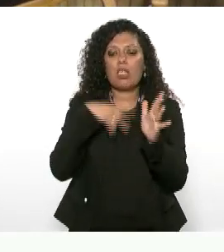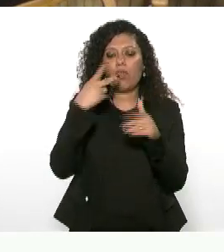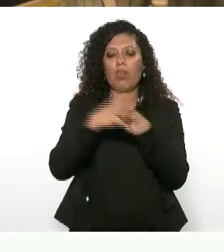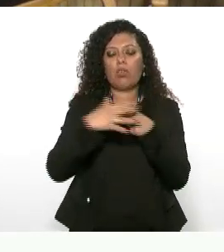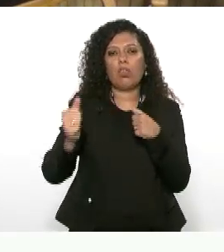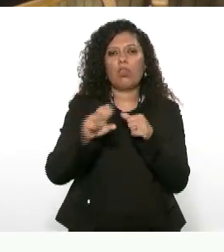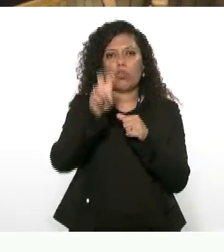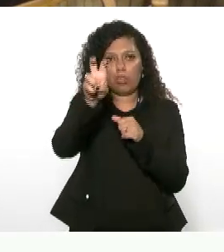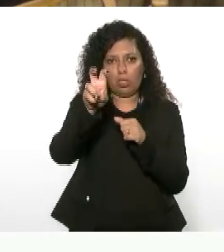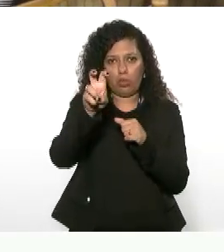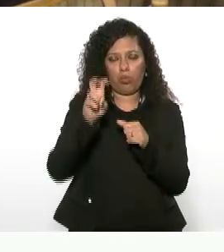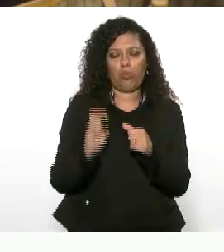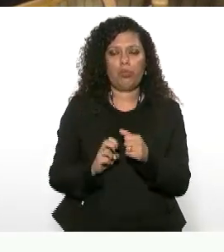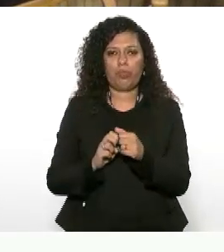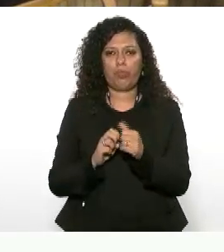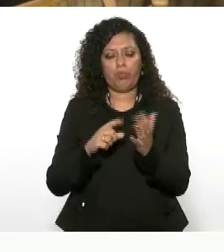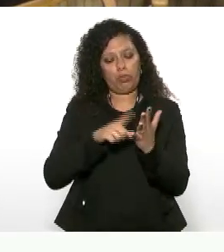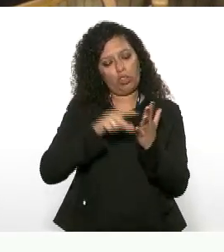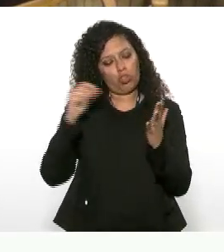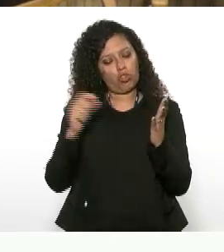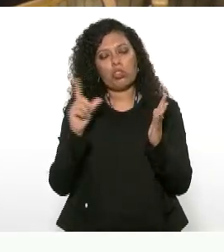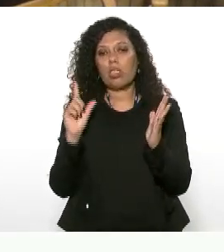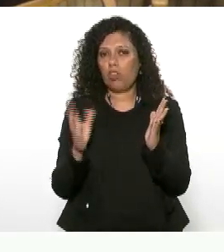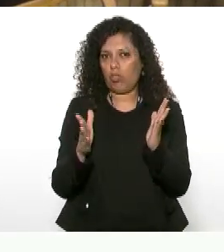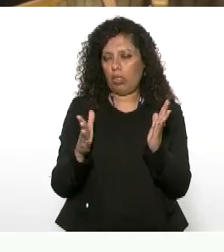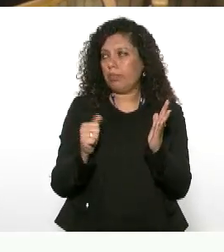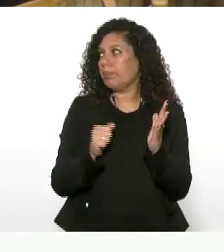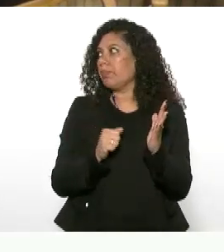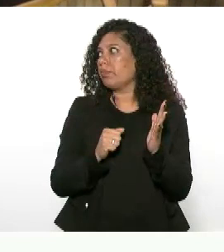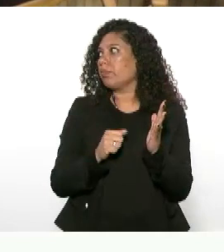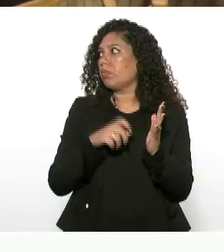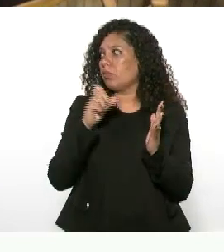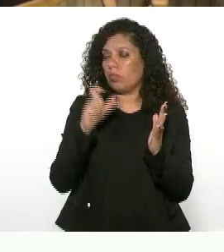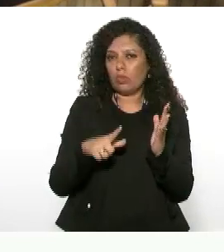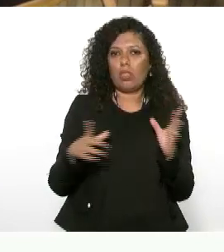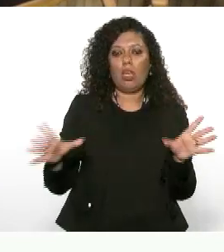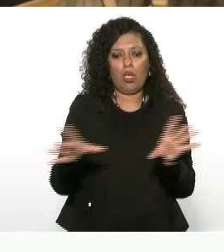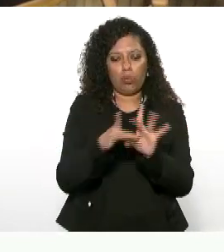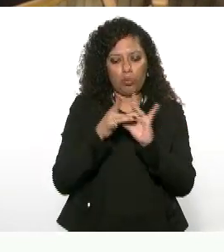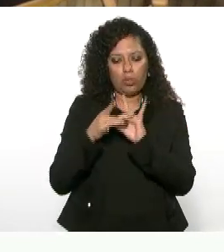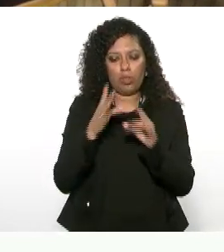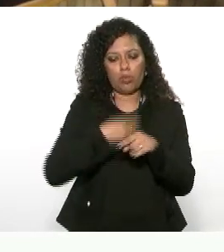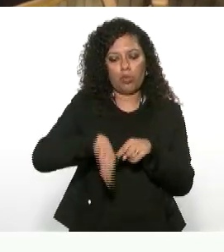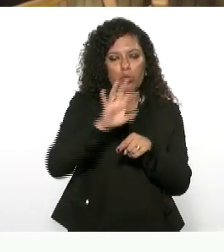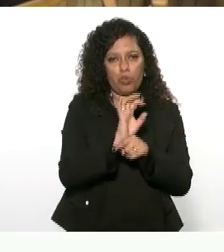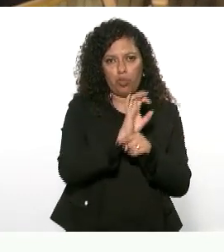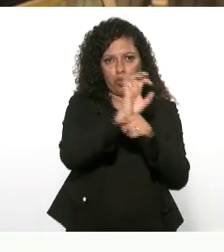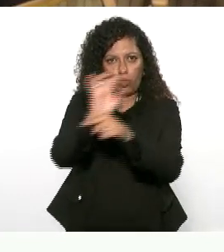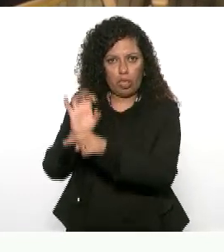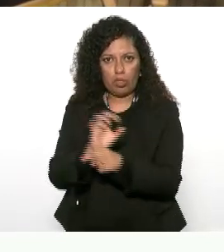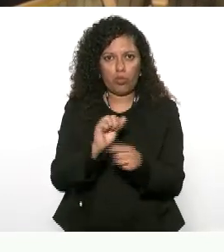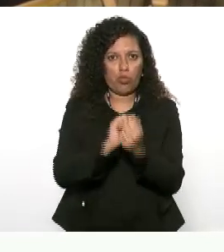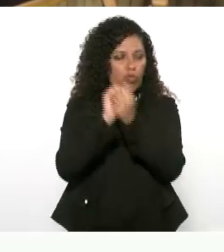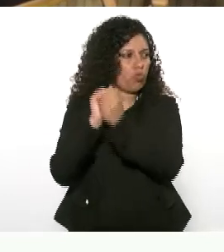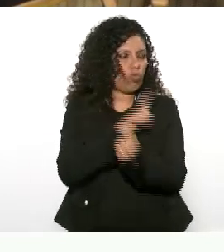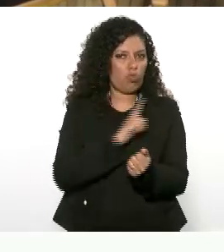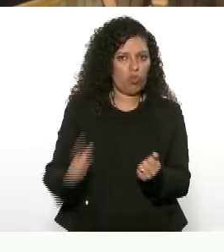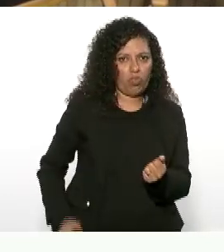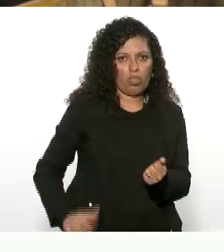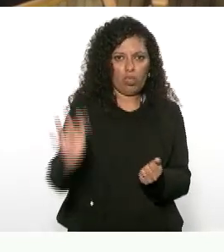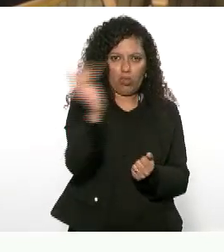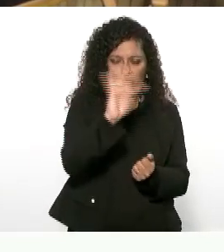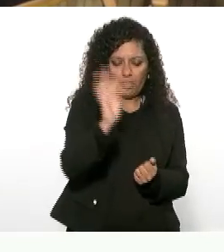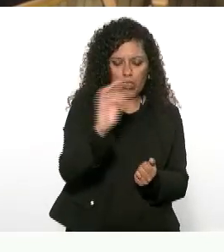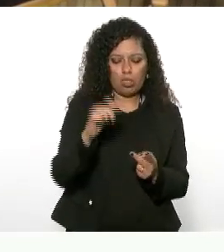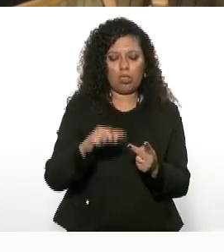artigo 5º, que eu até destaquei aqui, que é a ação integrada dos estados e municípios com a União, a